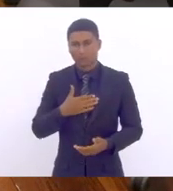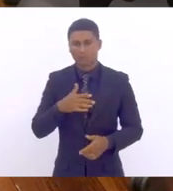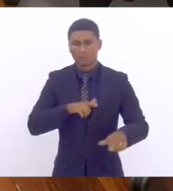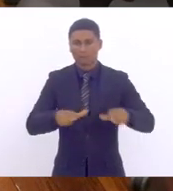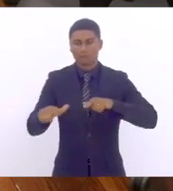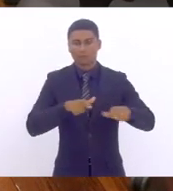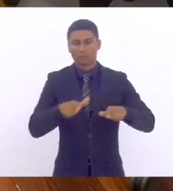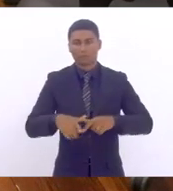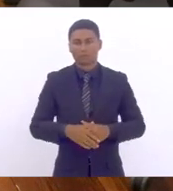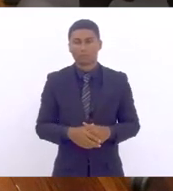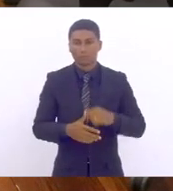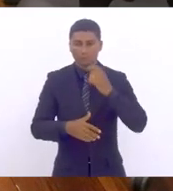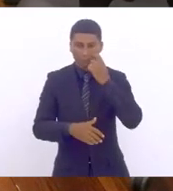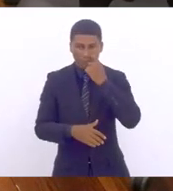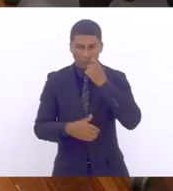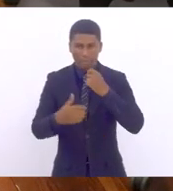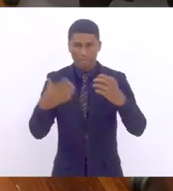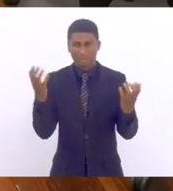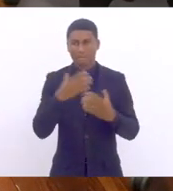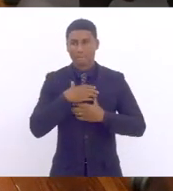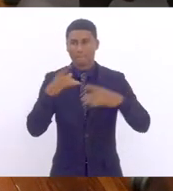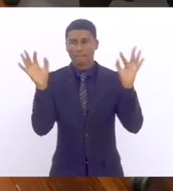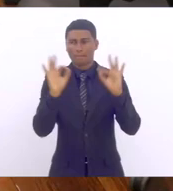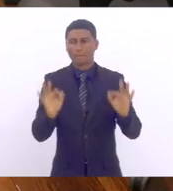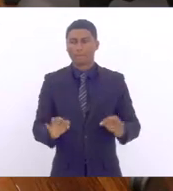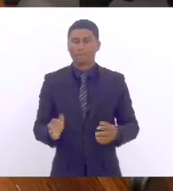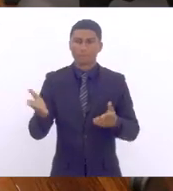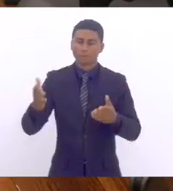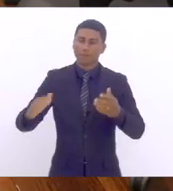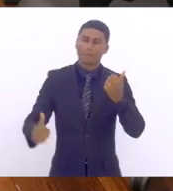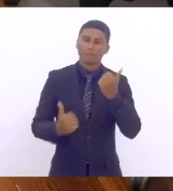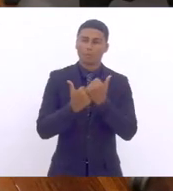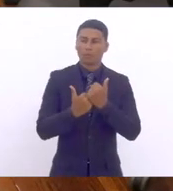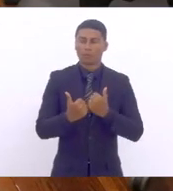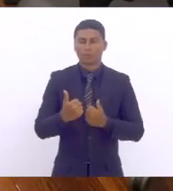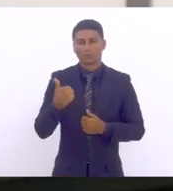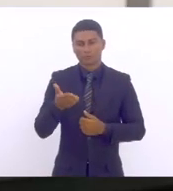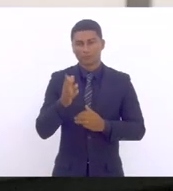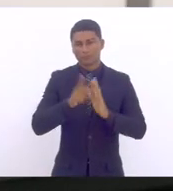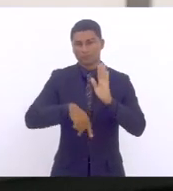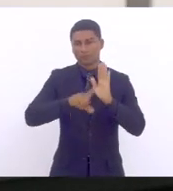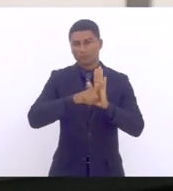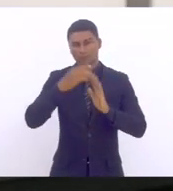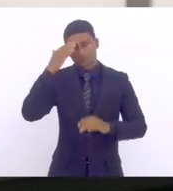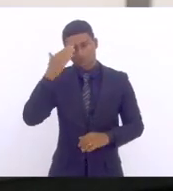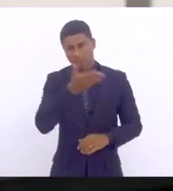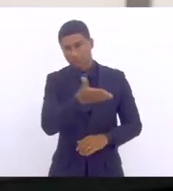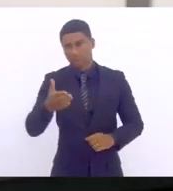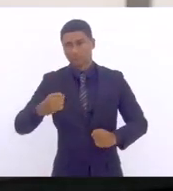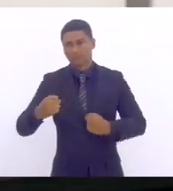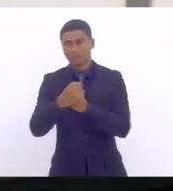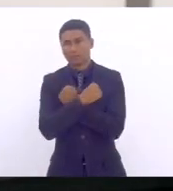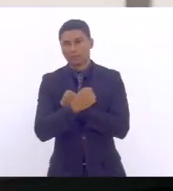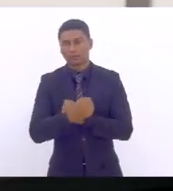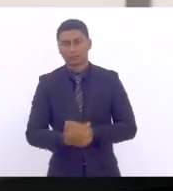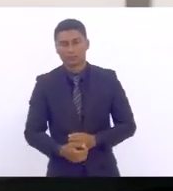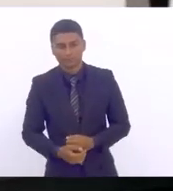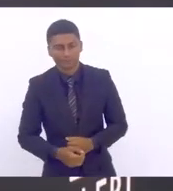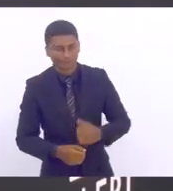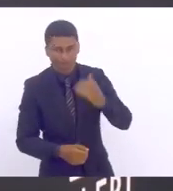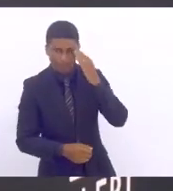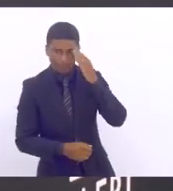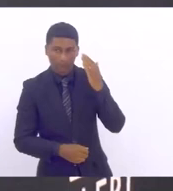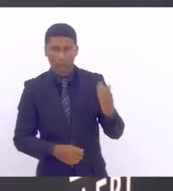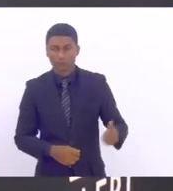está feliz de ter visto ele aqui, dando apoio a esse projeto aí. Obrigado aí, um abraço. Obrigado,